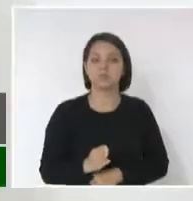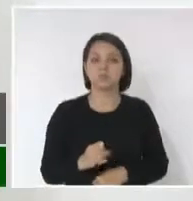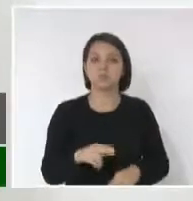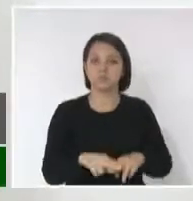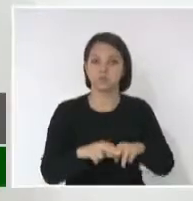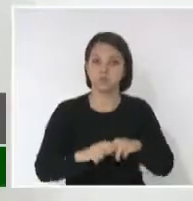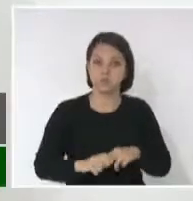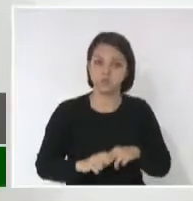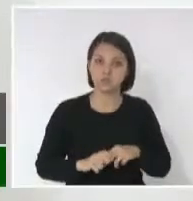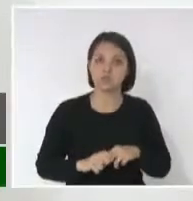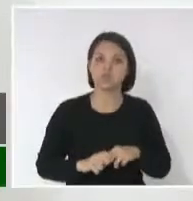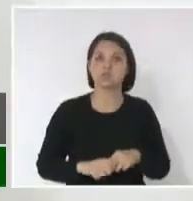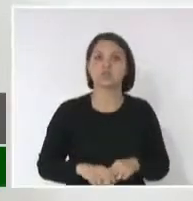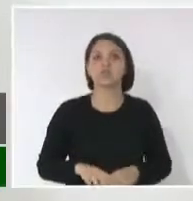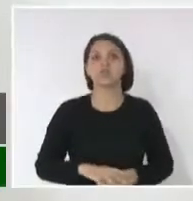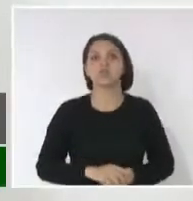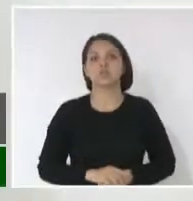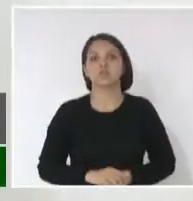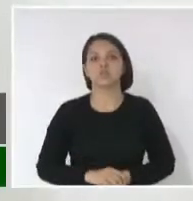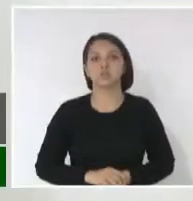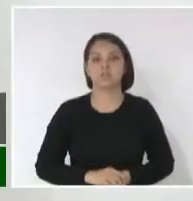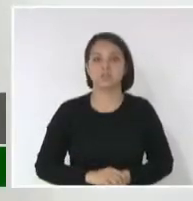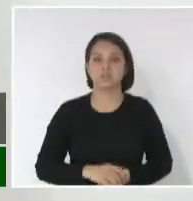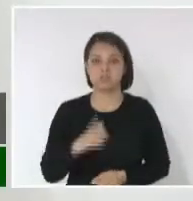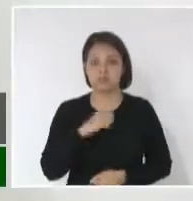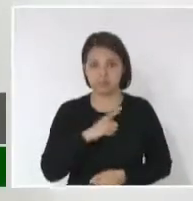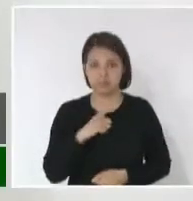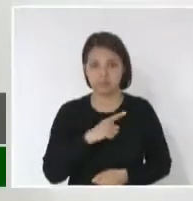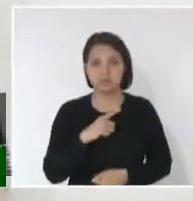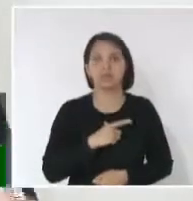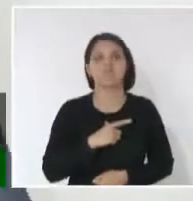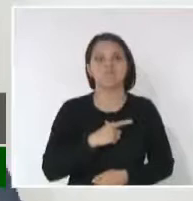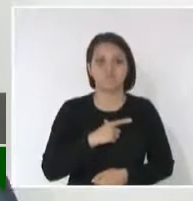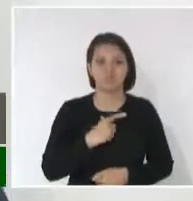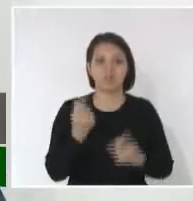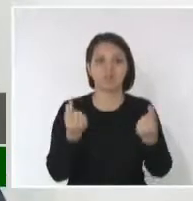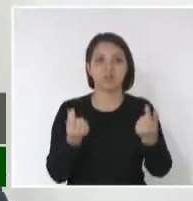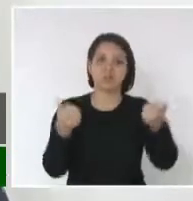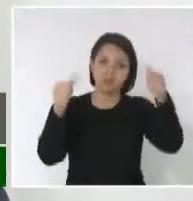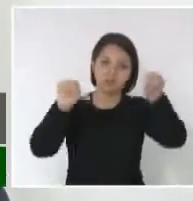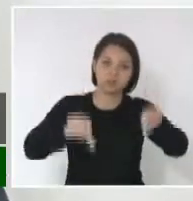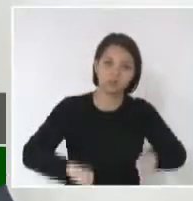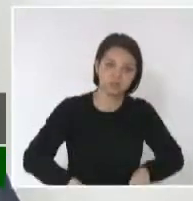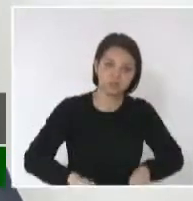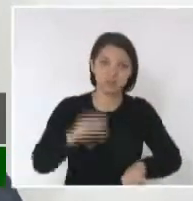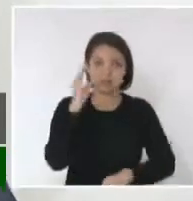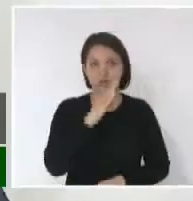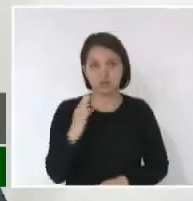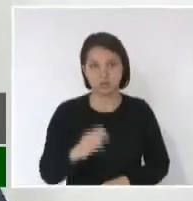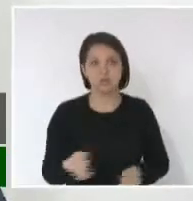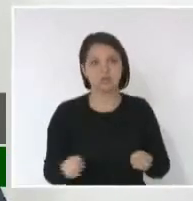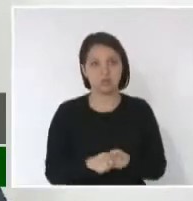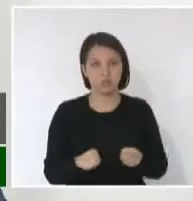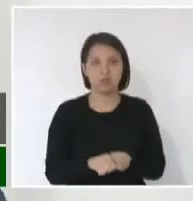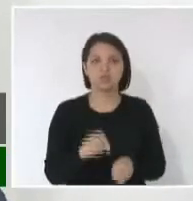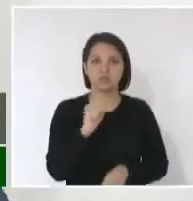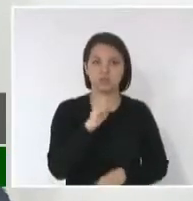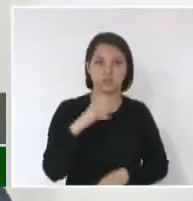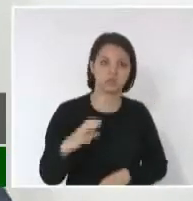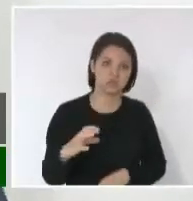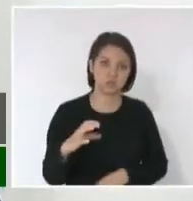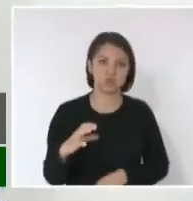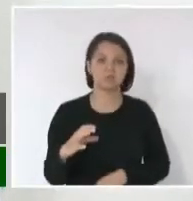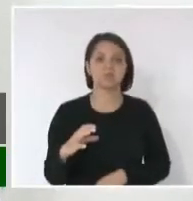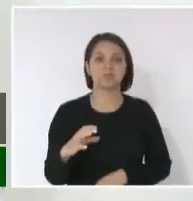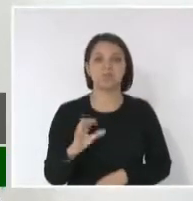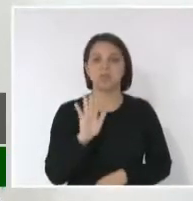toda a crise que o Brasil passa, que Santa Catarina também foi afetada, mas Santa